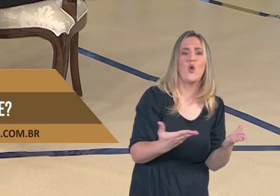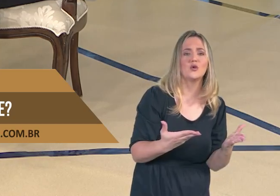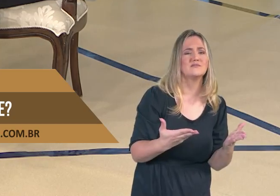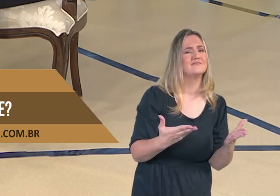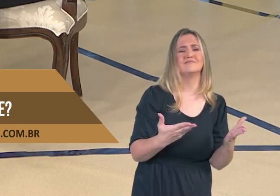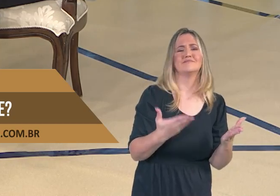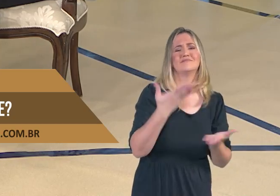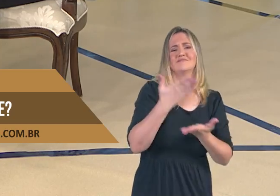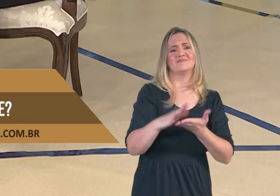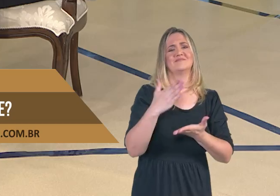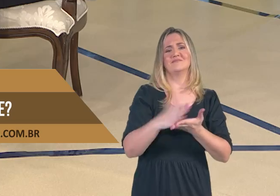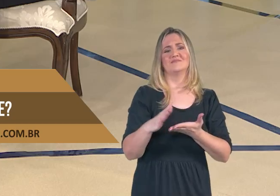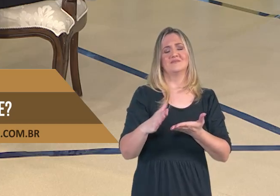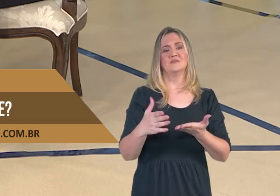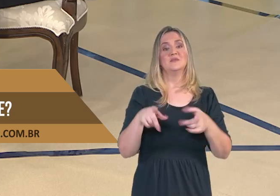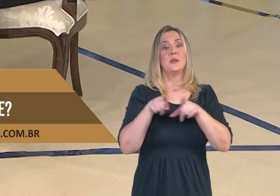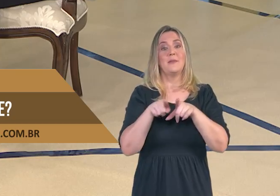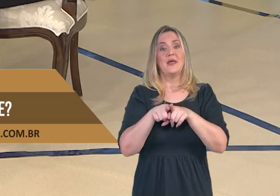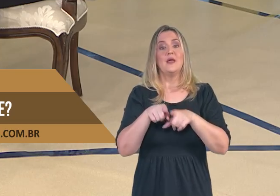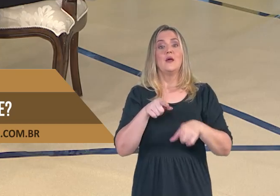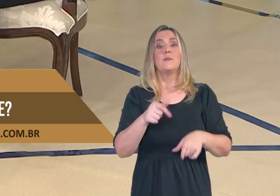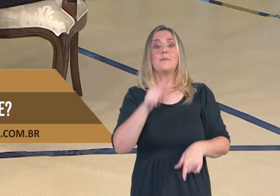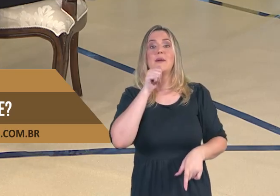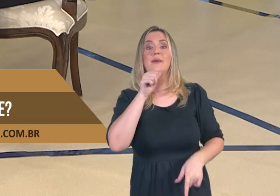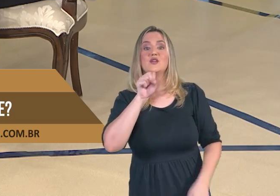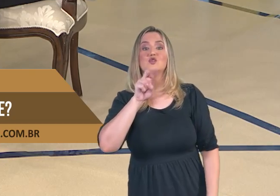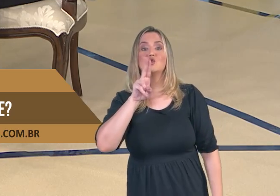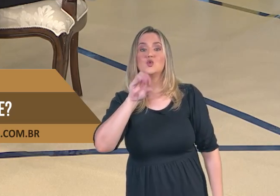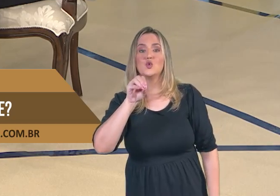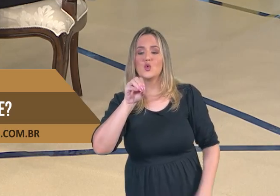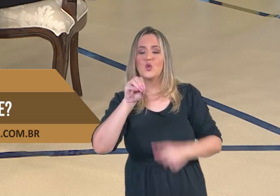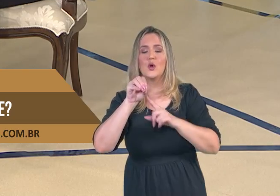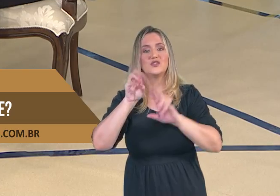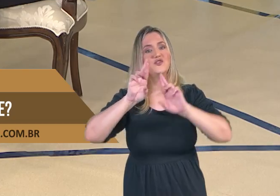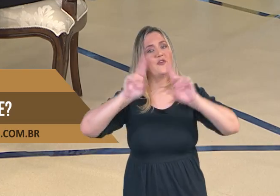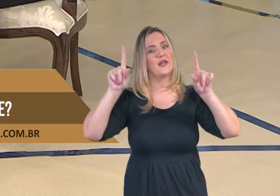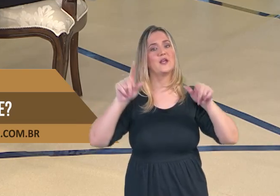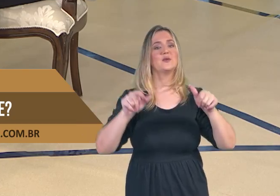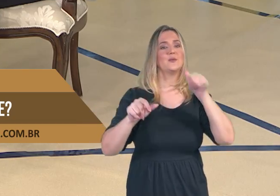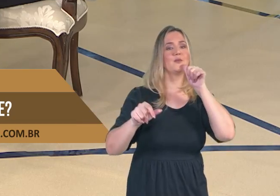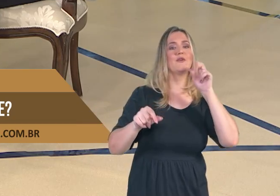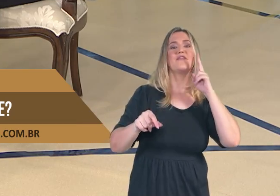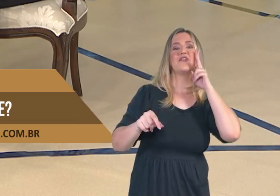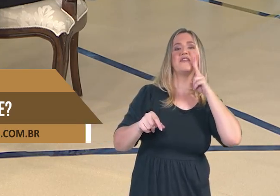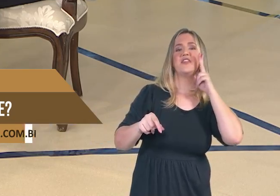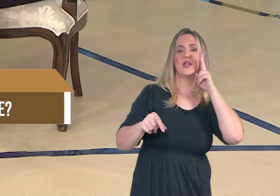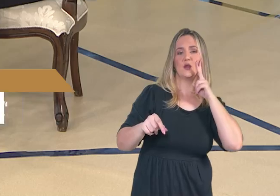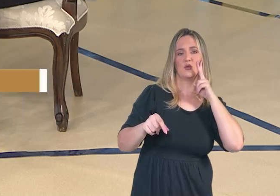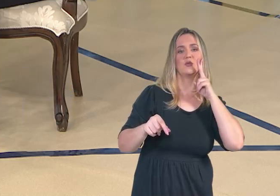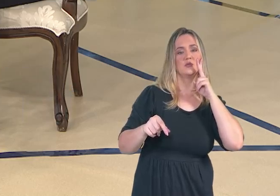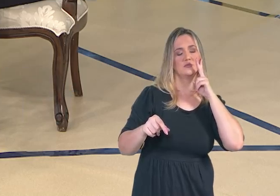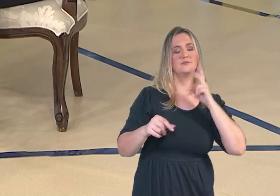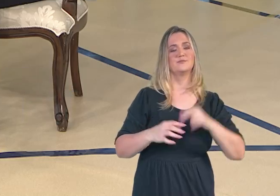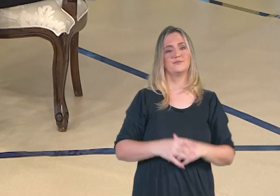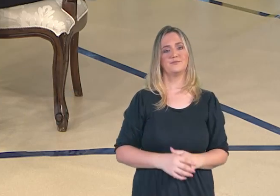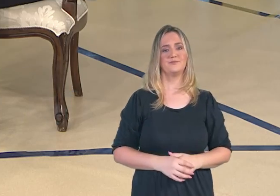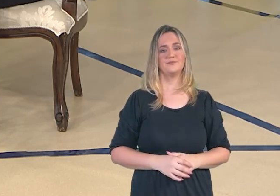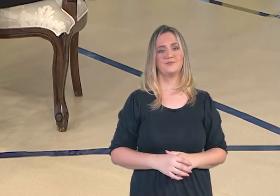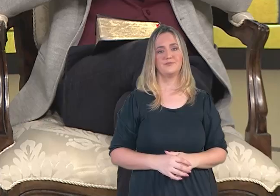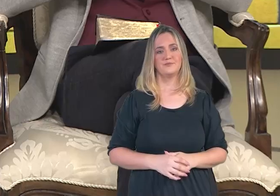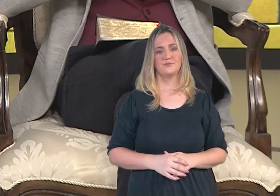vinho do rei, embora o vinho, pelo menos não fermentado, nunca tenha sido proibido como impuro na lei